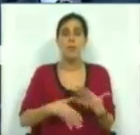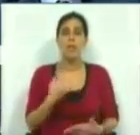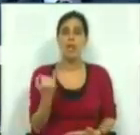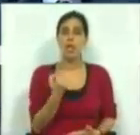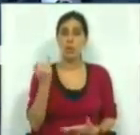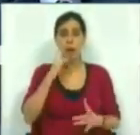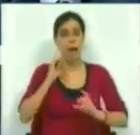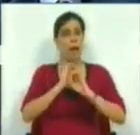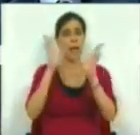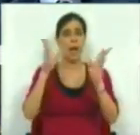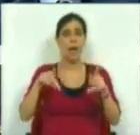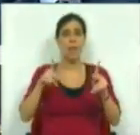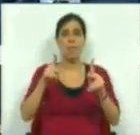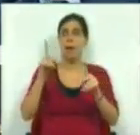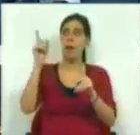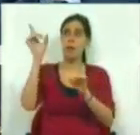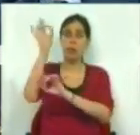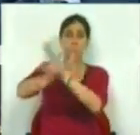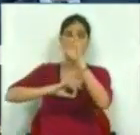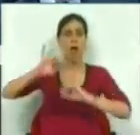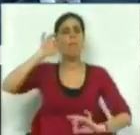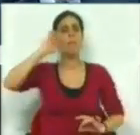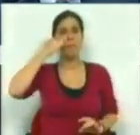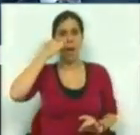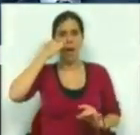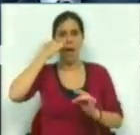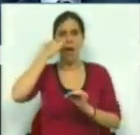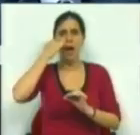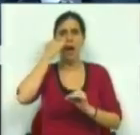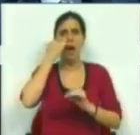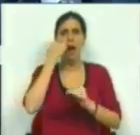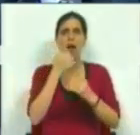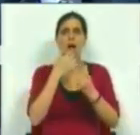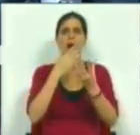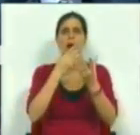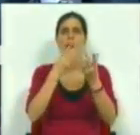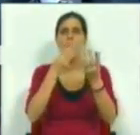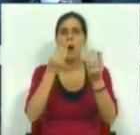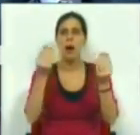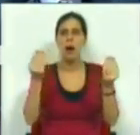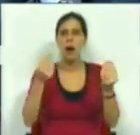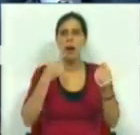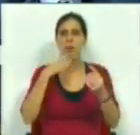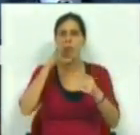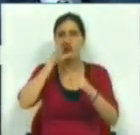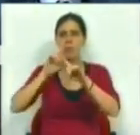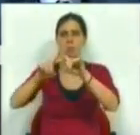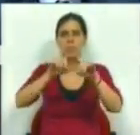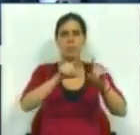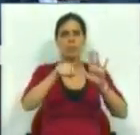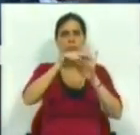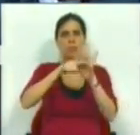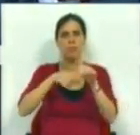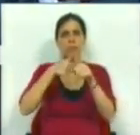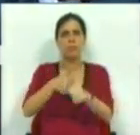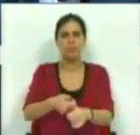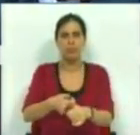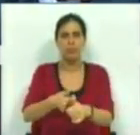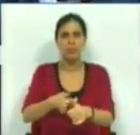institucional, é claro que o método comunitário tem sido prejudicado por um intergovernamentalismo de um diretório